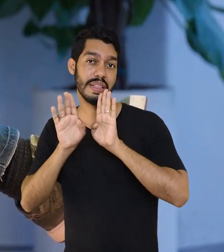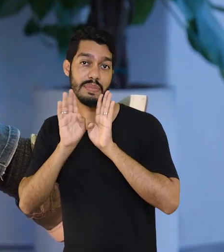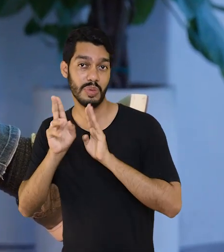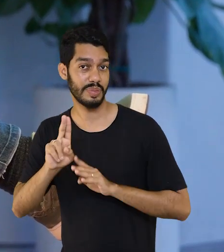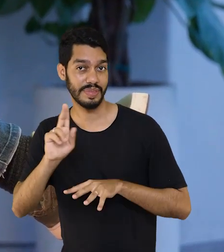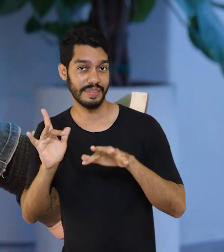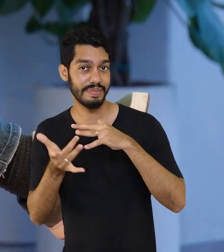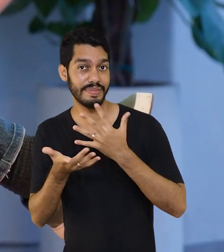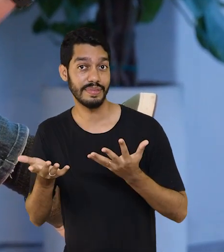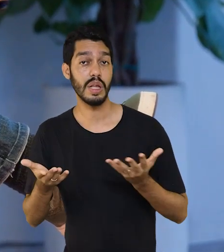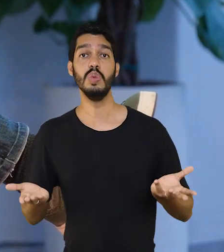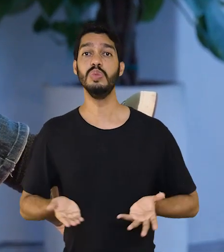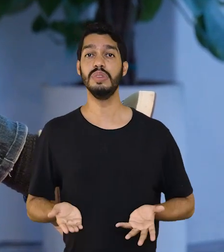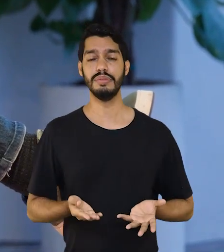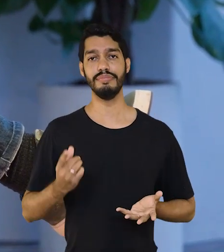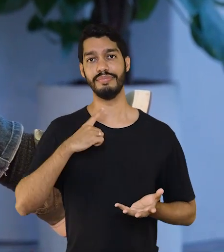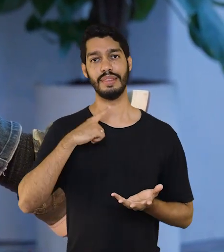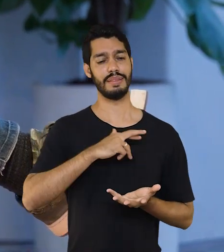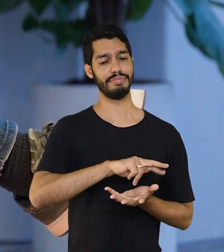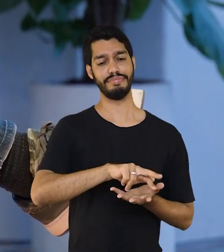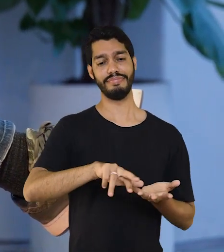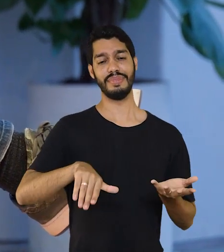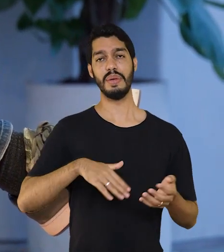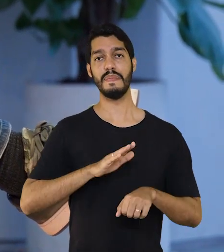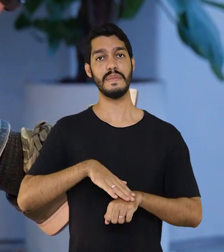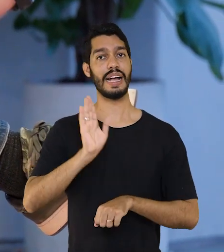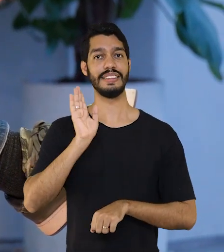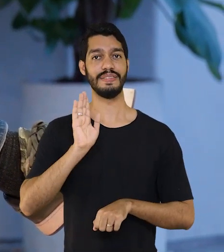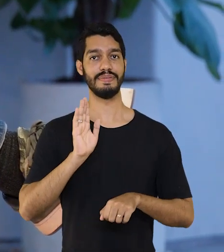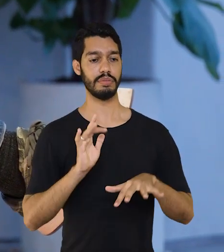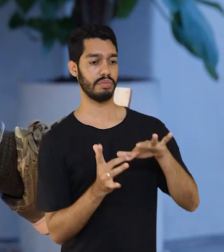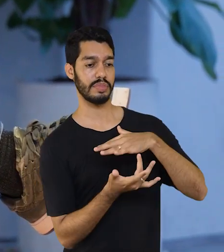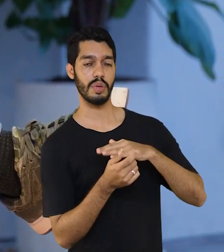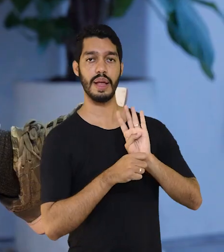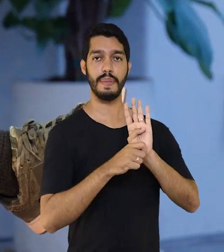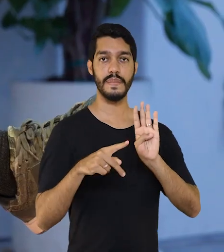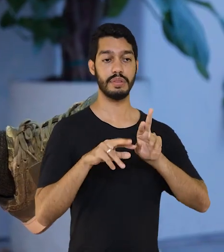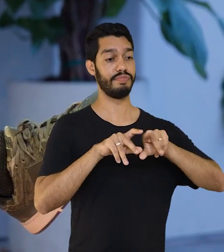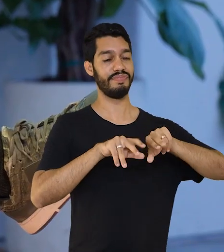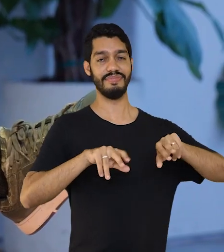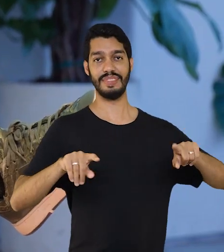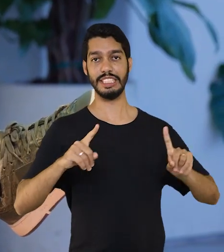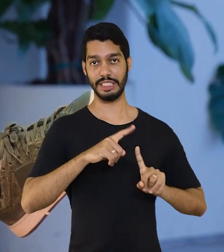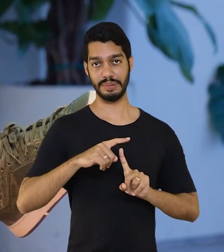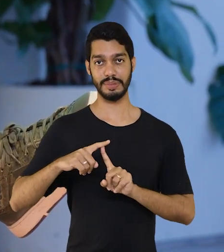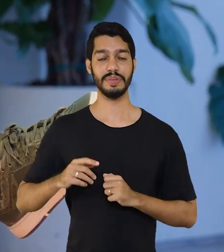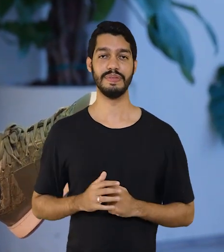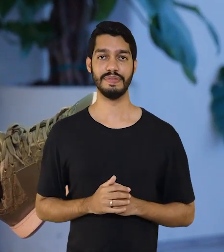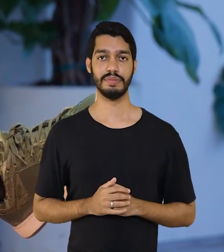usava Facebook, hoje você tem uma pluralidade maior, né, de